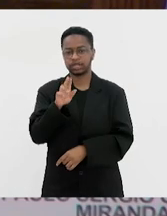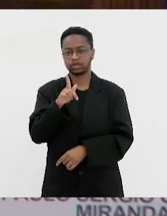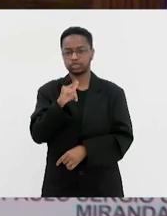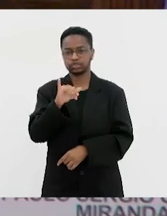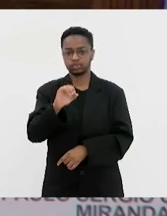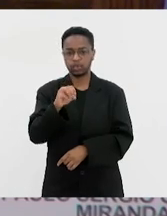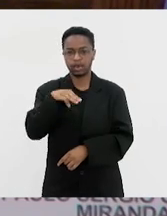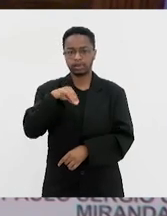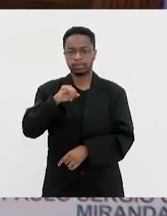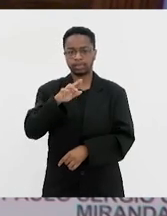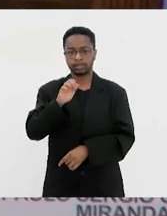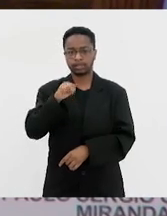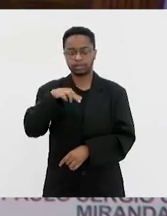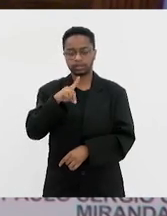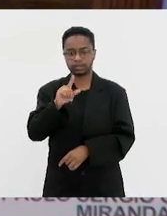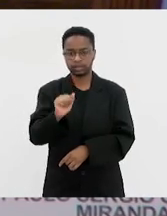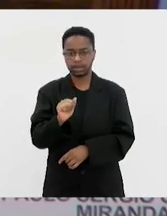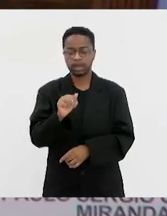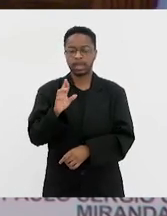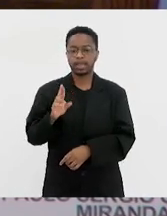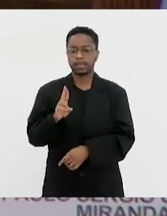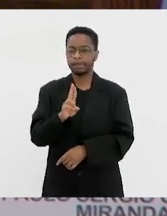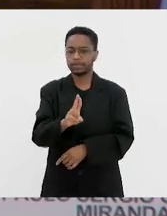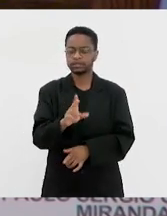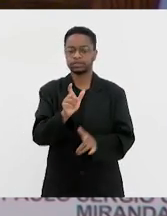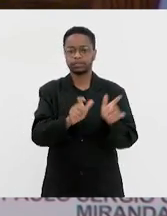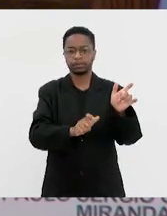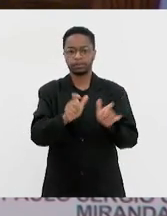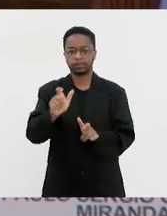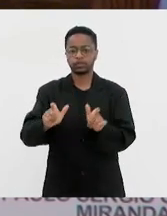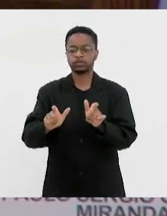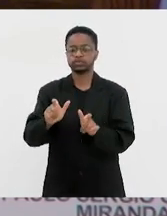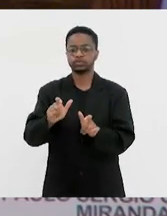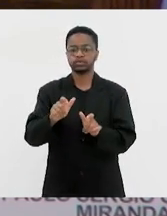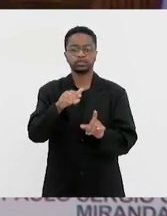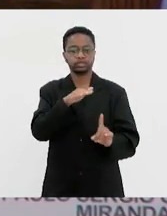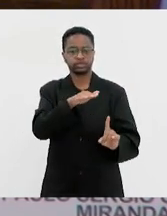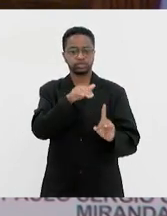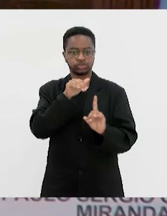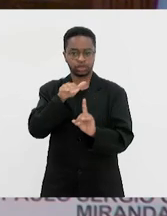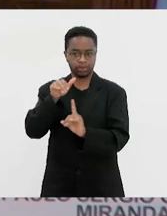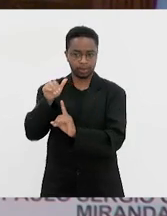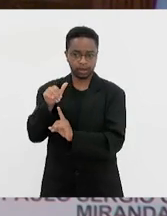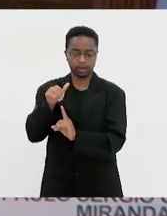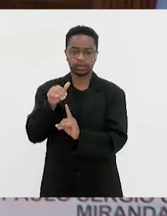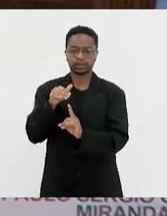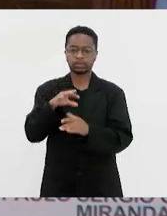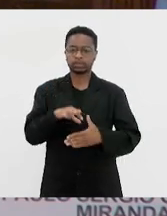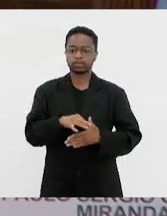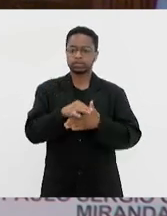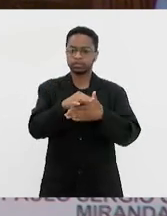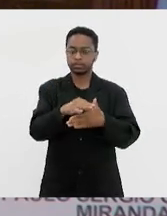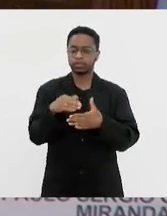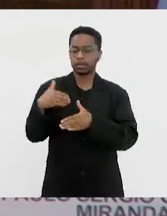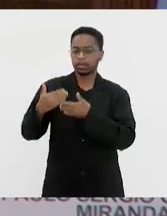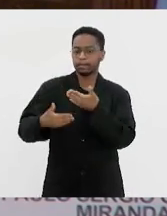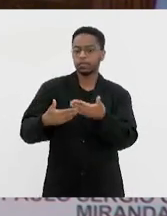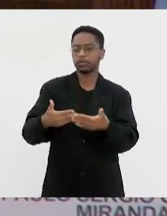representa aqueles que foram chamados pelo José Monte Paixão para liderar o processo na